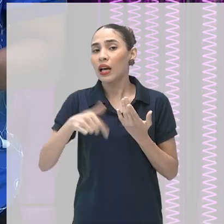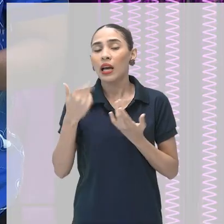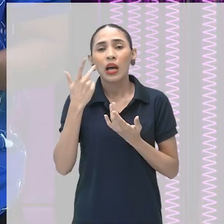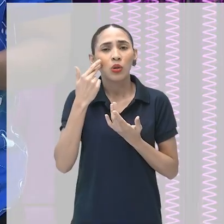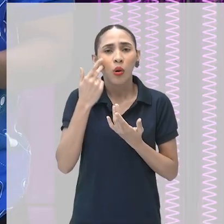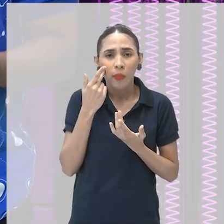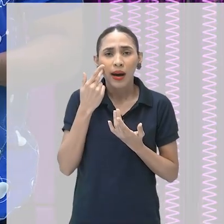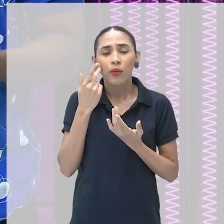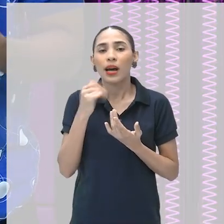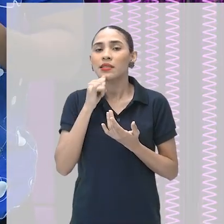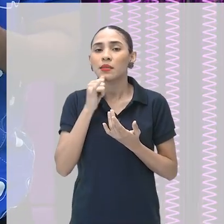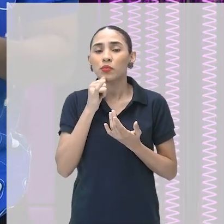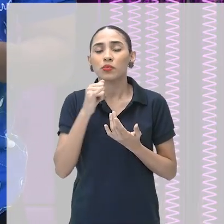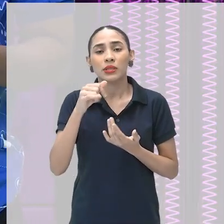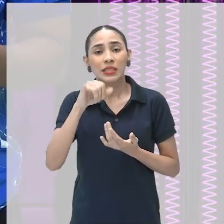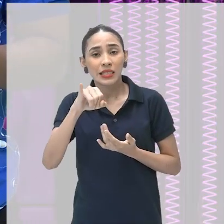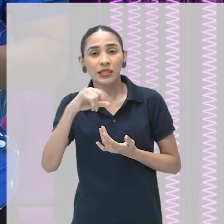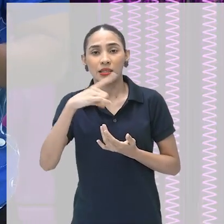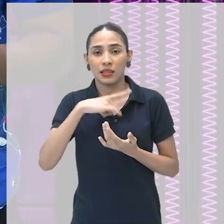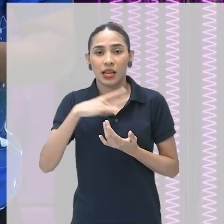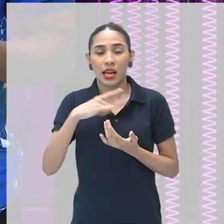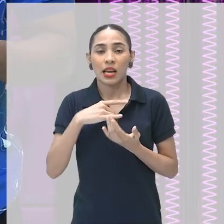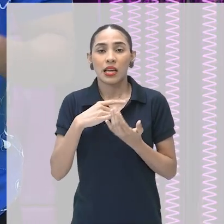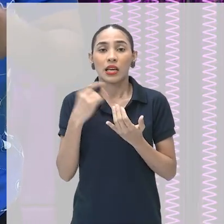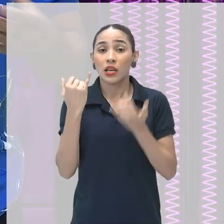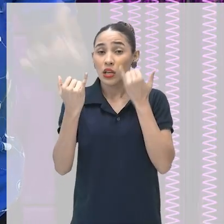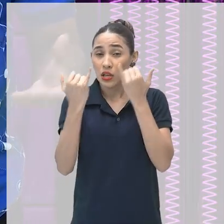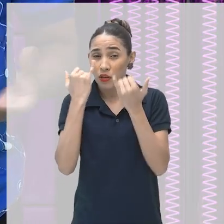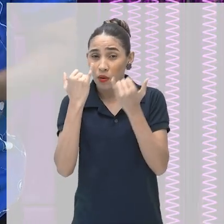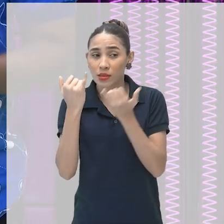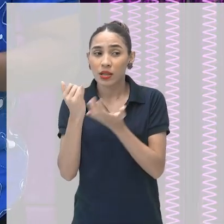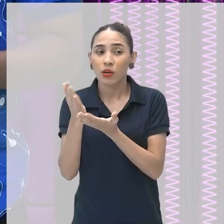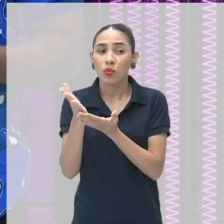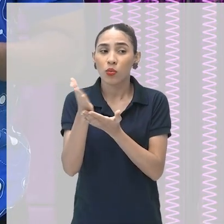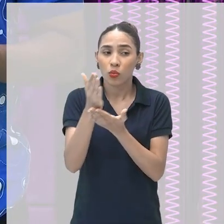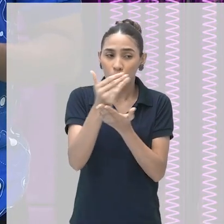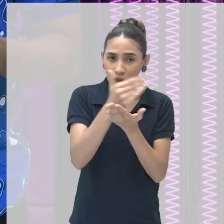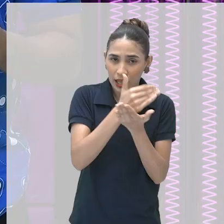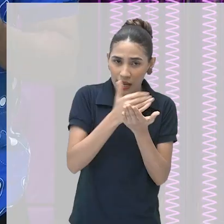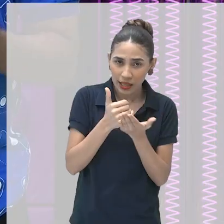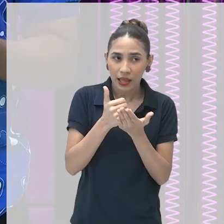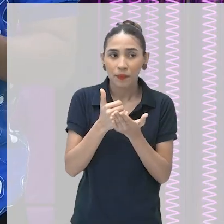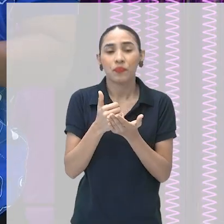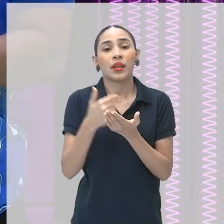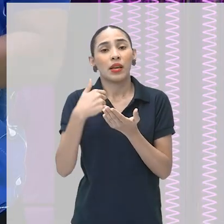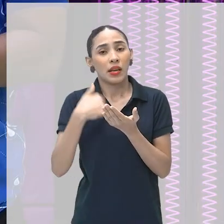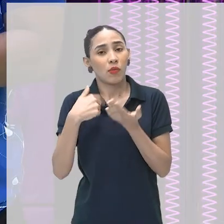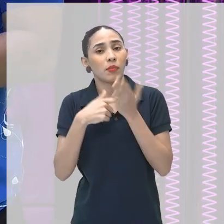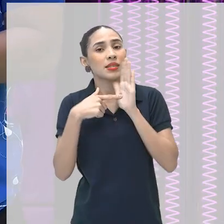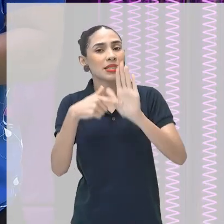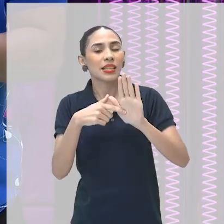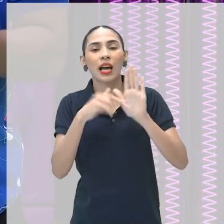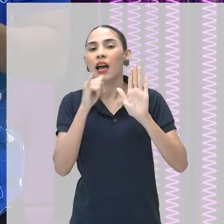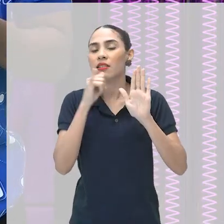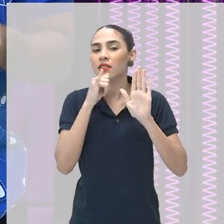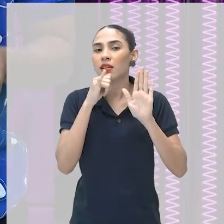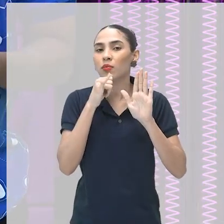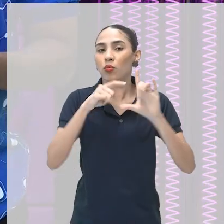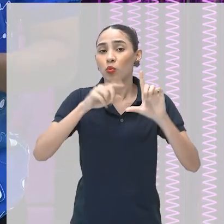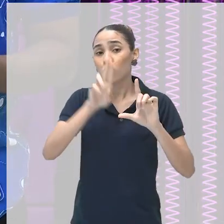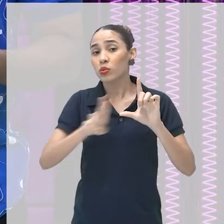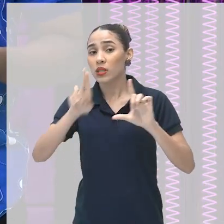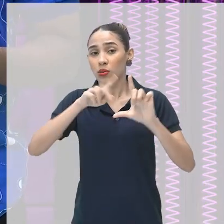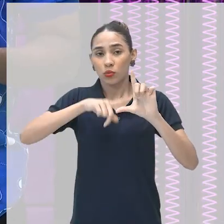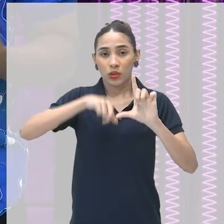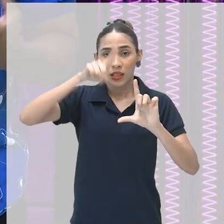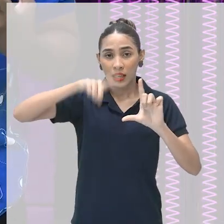conjunto de dados, dependendo ainda mais se for muitos dados, eu representar esses dados a partir de